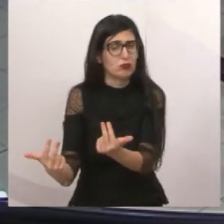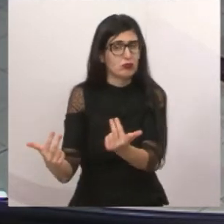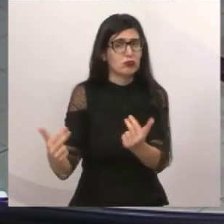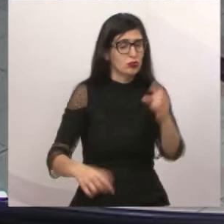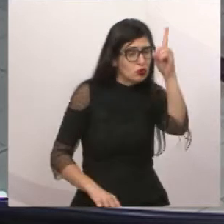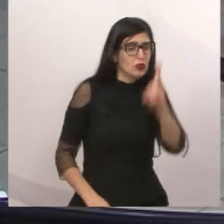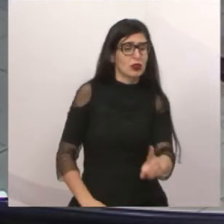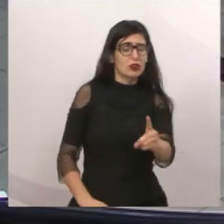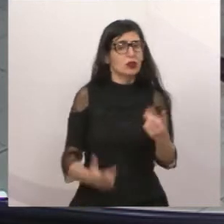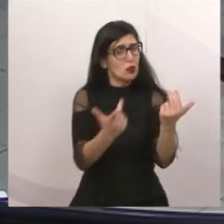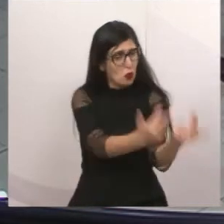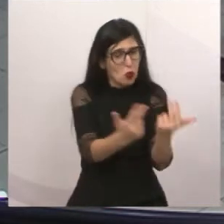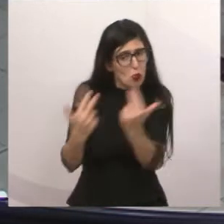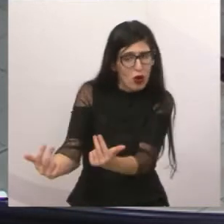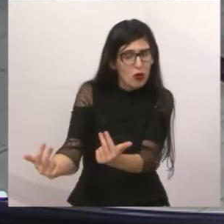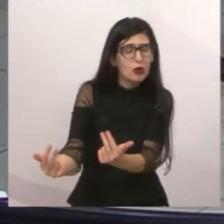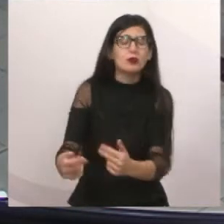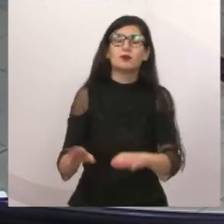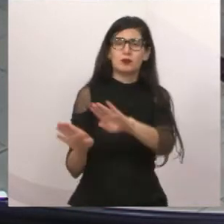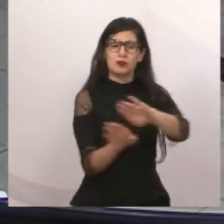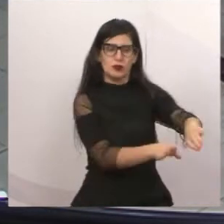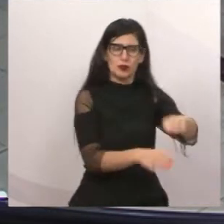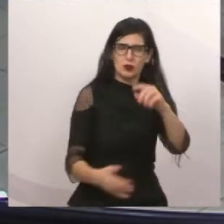projeto continua em discussão.